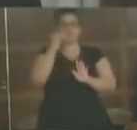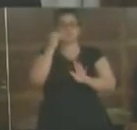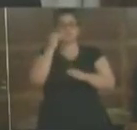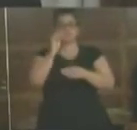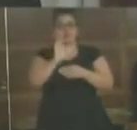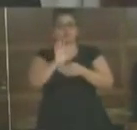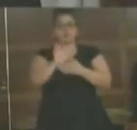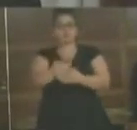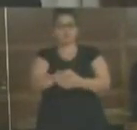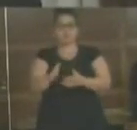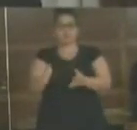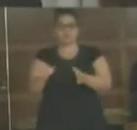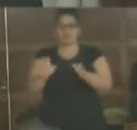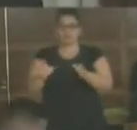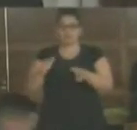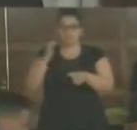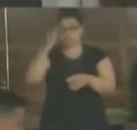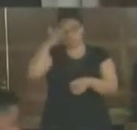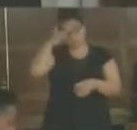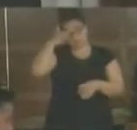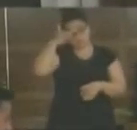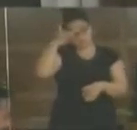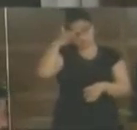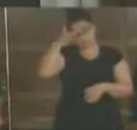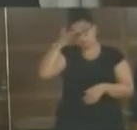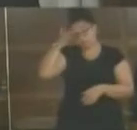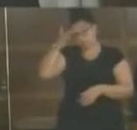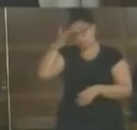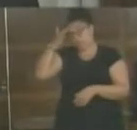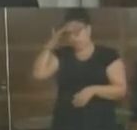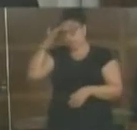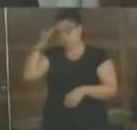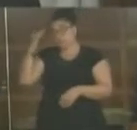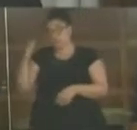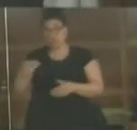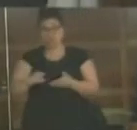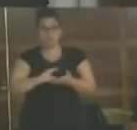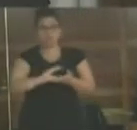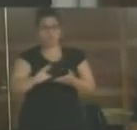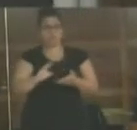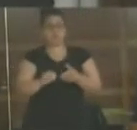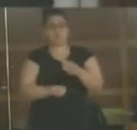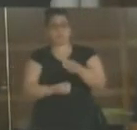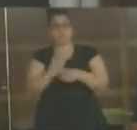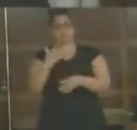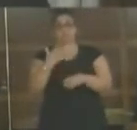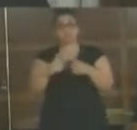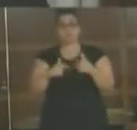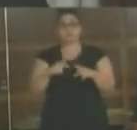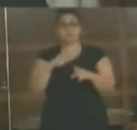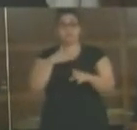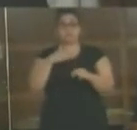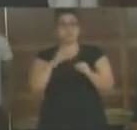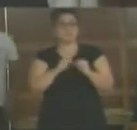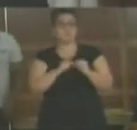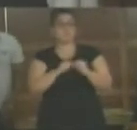investimentos no município de Angra dos Reis com o objetivo de gerar empregos. E não estou fazendo essa solicitação aqui para fazer crítica, não.